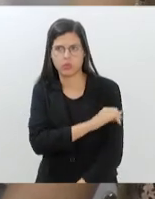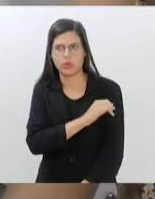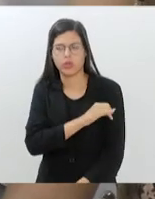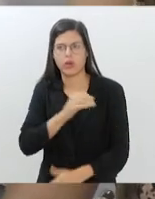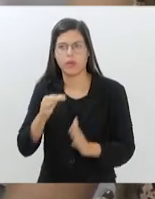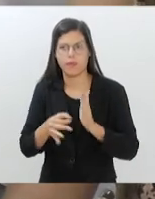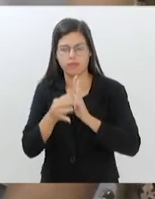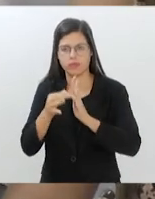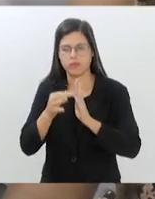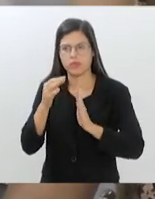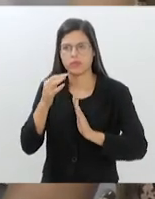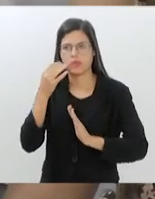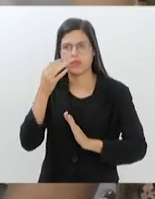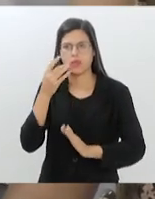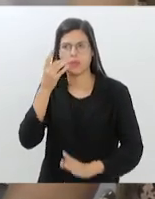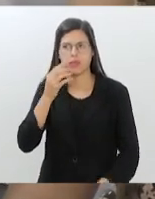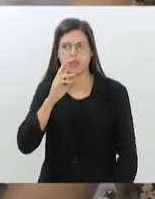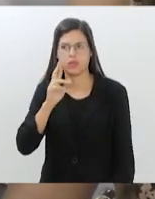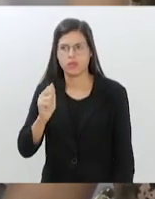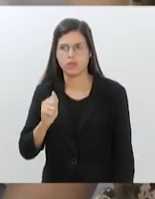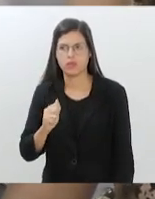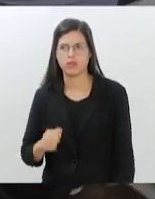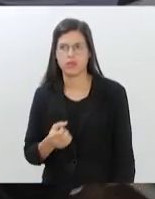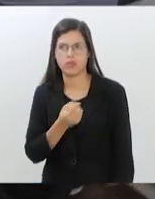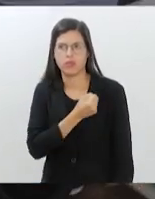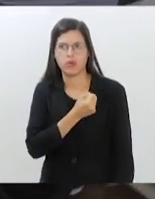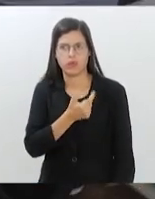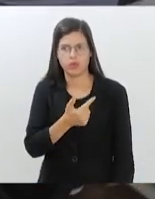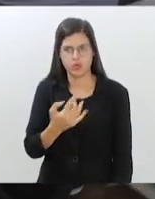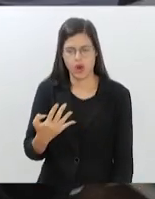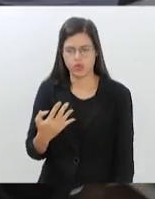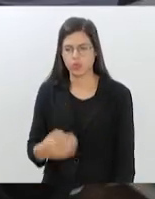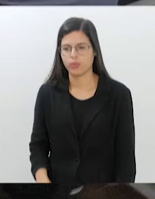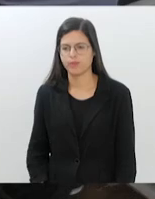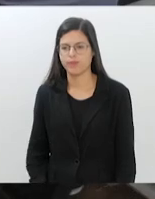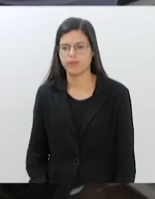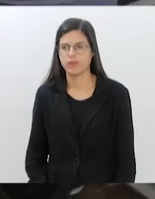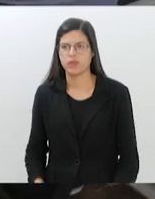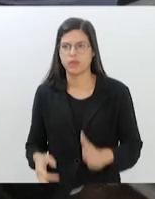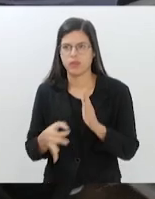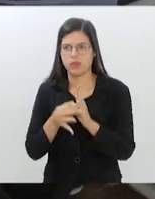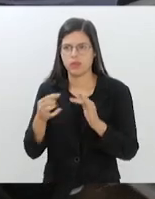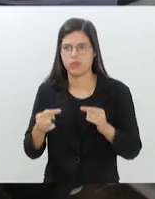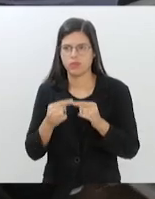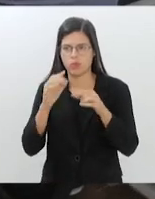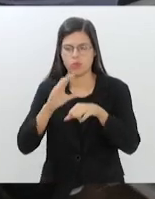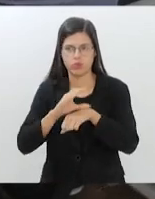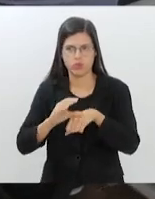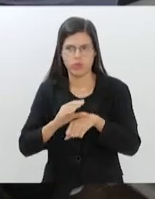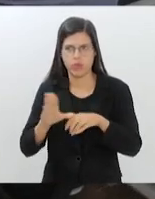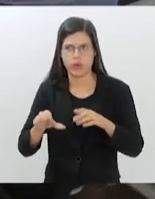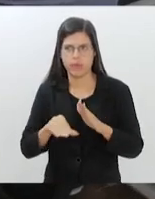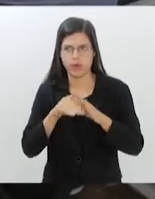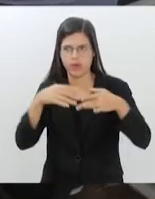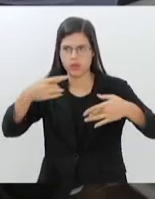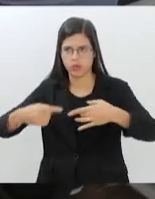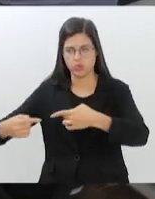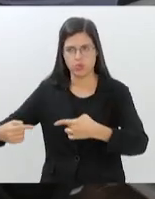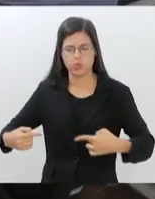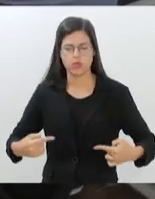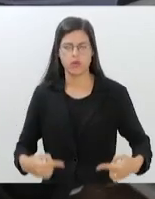Amorim é o qual é o da pauta Presidente é o 24 parecer é pela constitucionalidade com emenda em